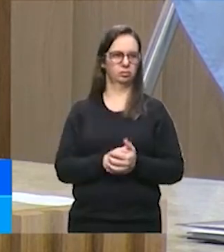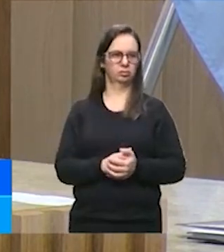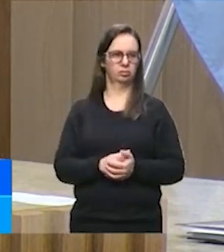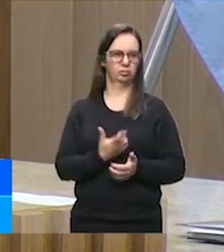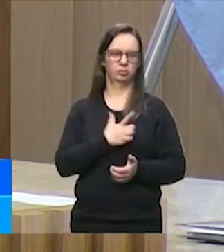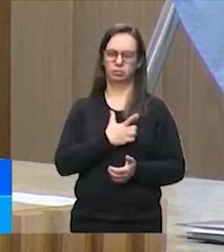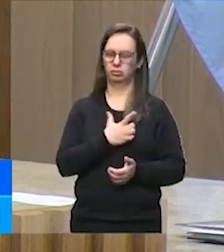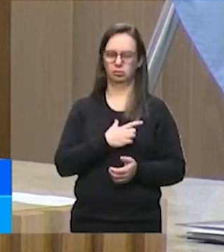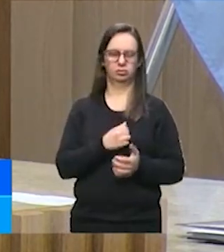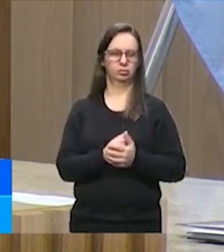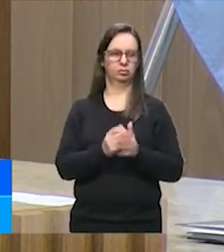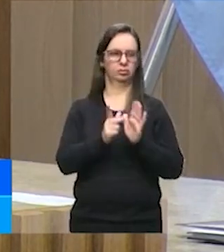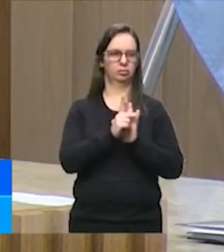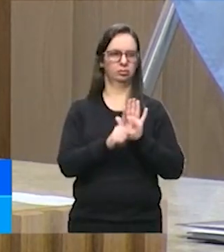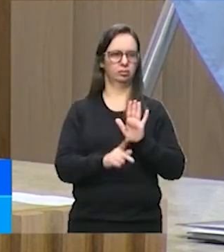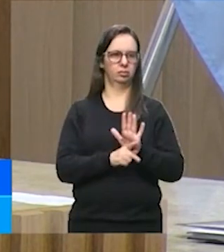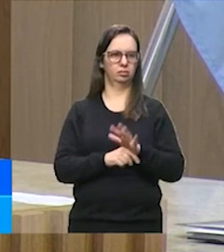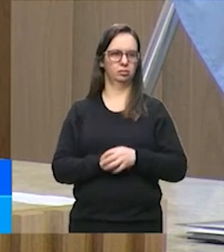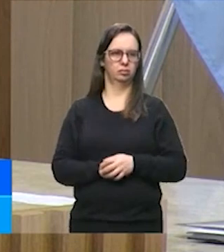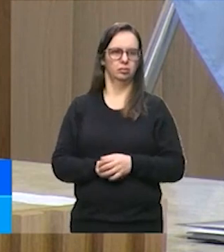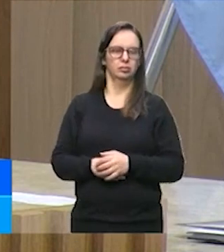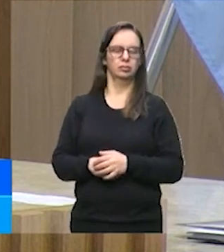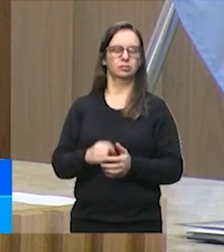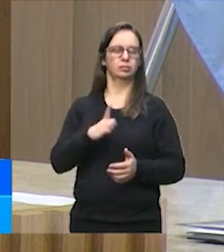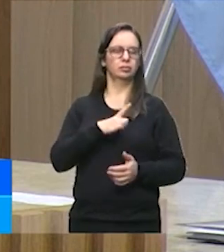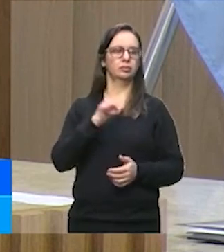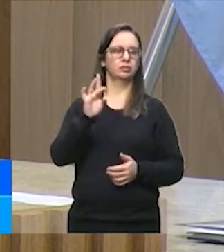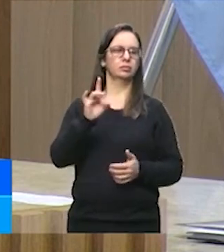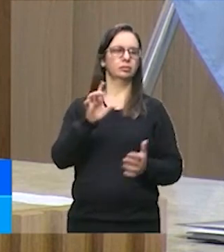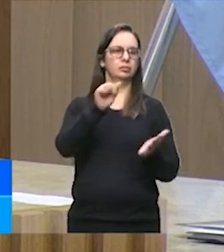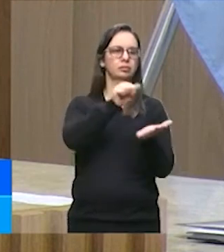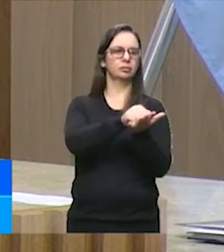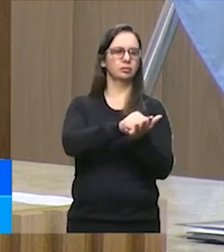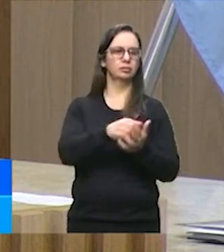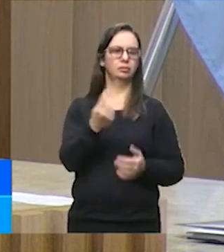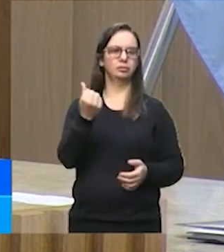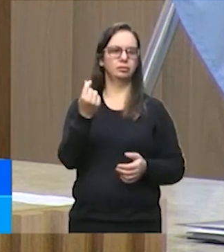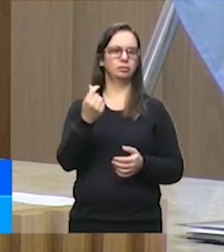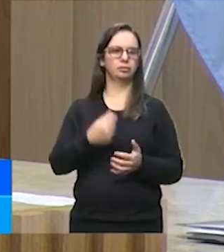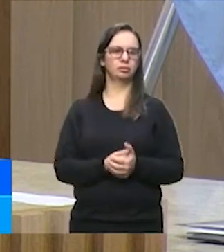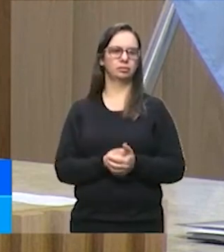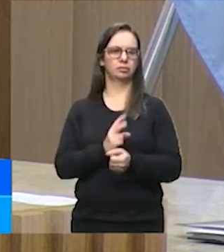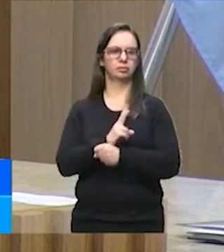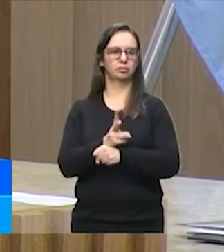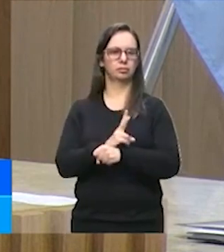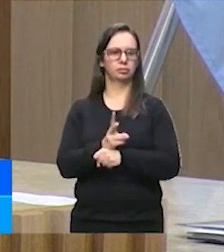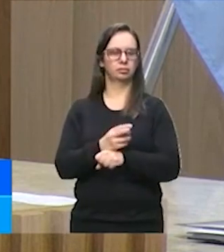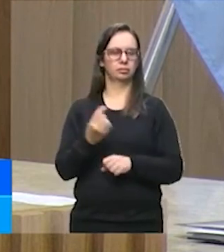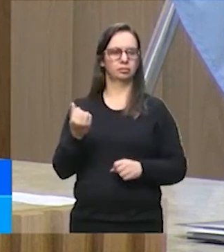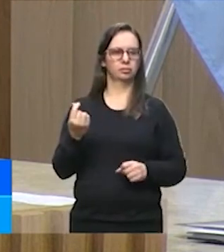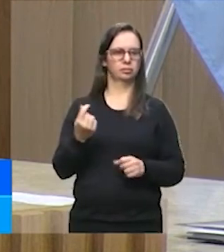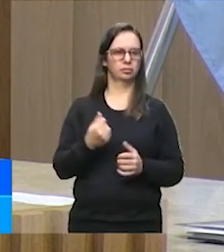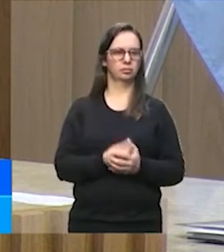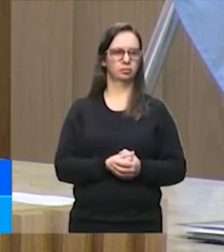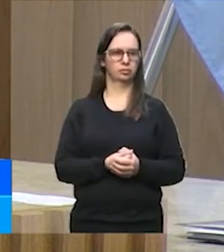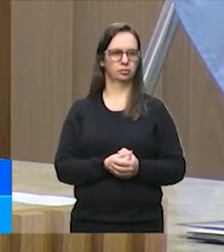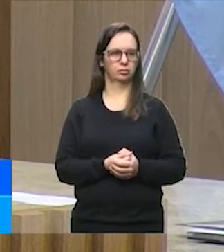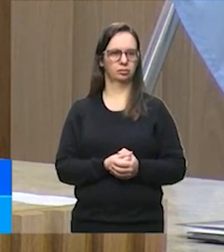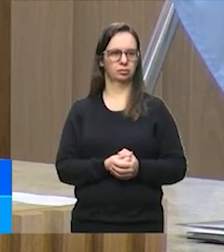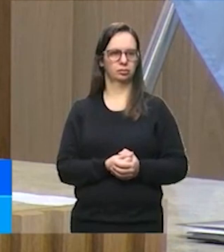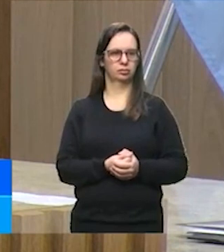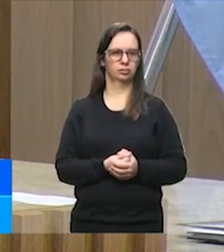não temos o projeto nós temos uma contratação do crédito e eu já disse os valores praticados no